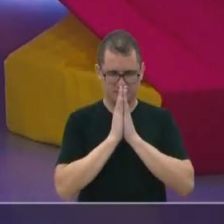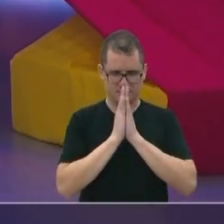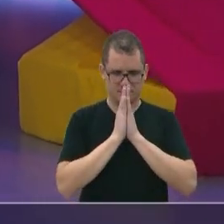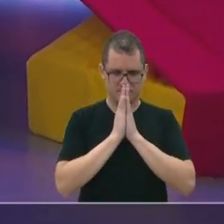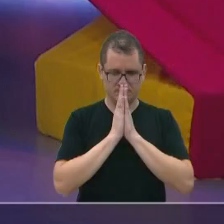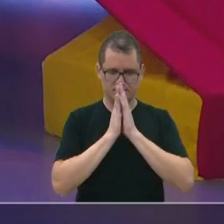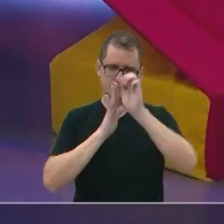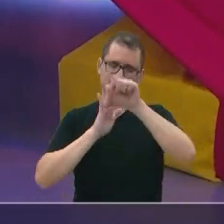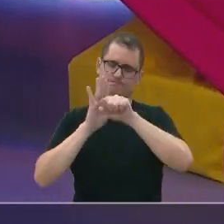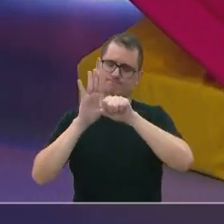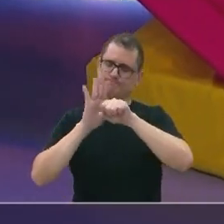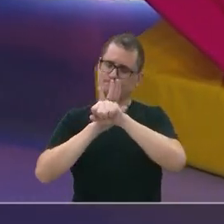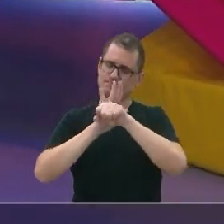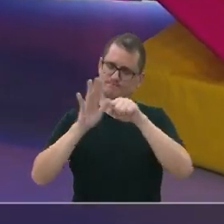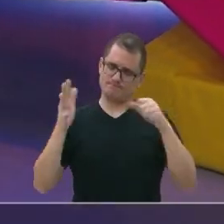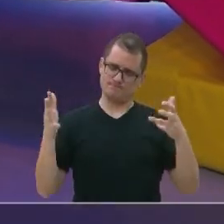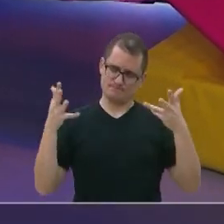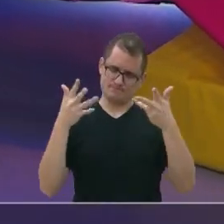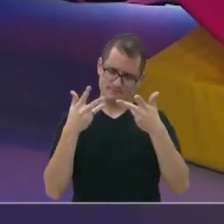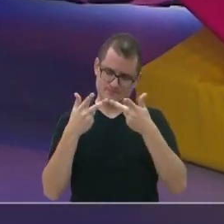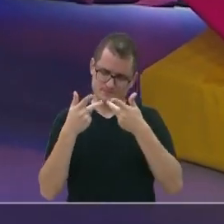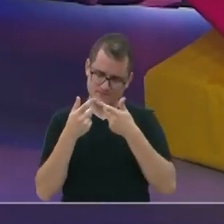sublime sacramento.